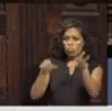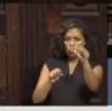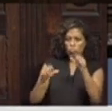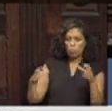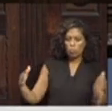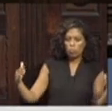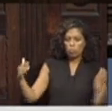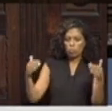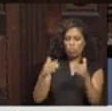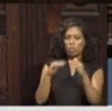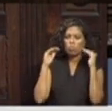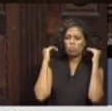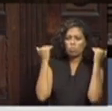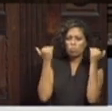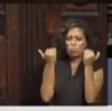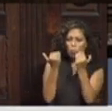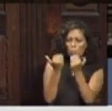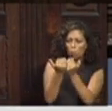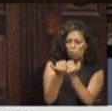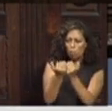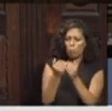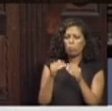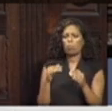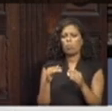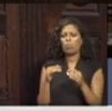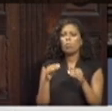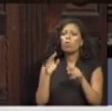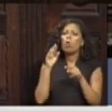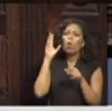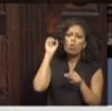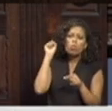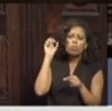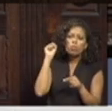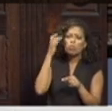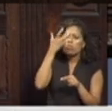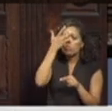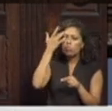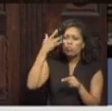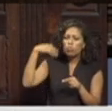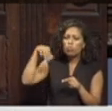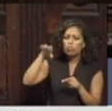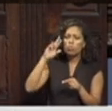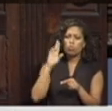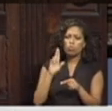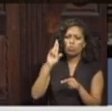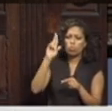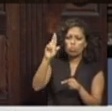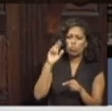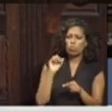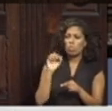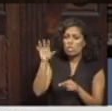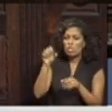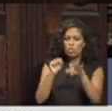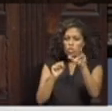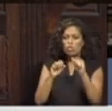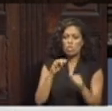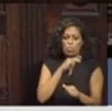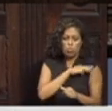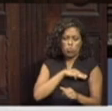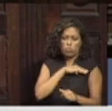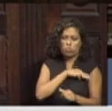tempo, e isso se reflete na mobilização, na capacidade de ação e na capacidade de reação dos nossos policiais.